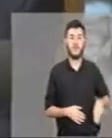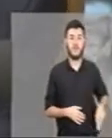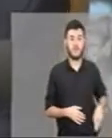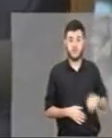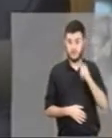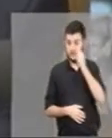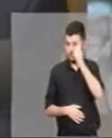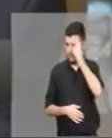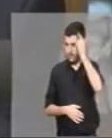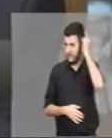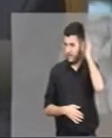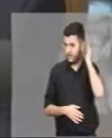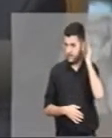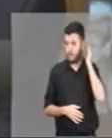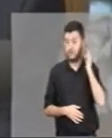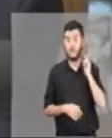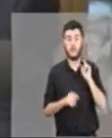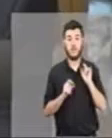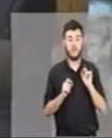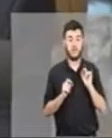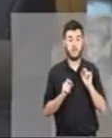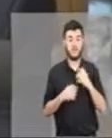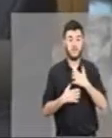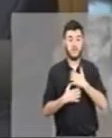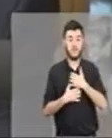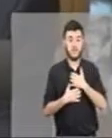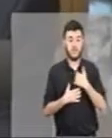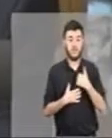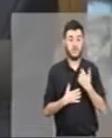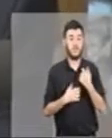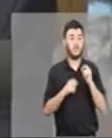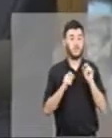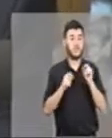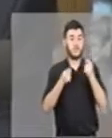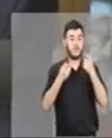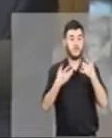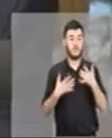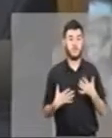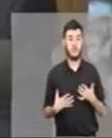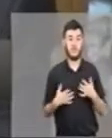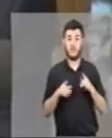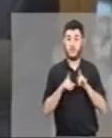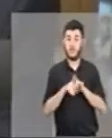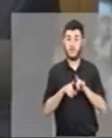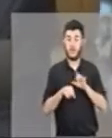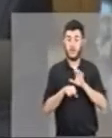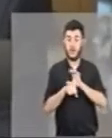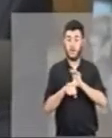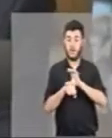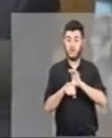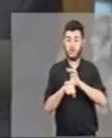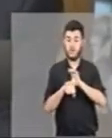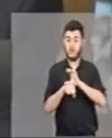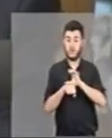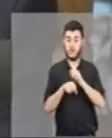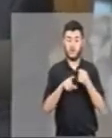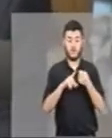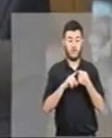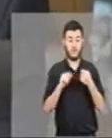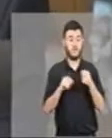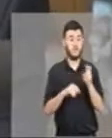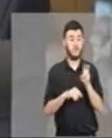no sentido de que, aspas, ressalte-se, porém, que, apesar de a Constituição, em seu artigo 5º,